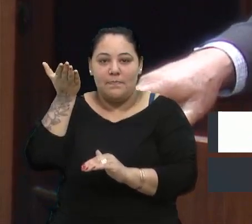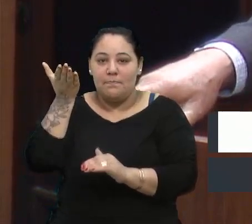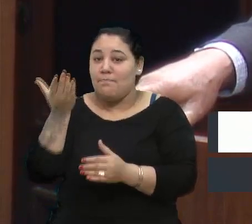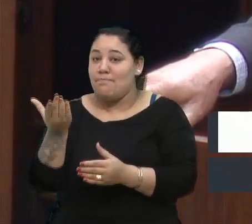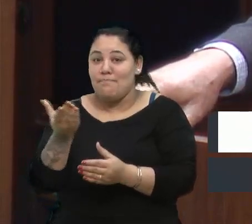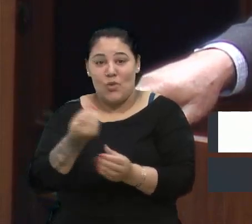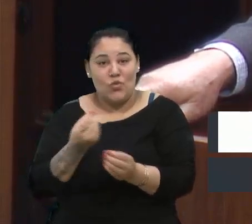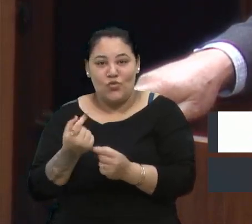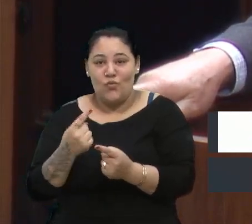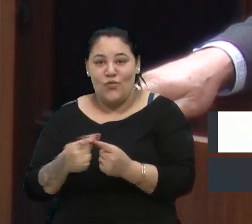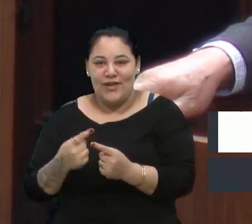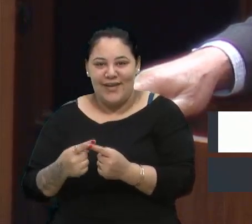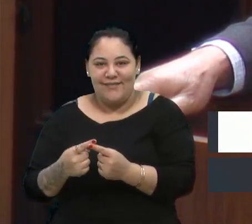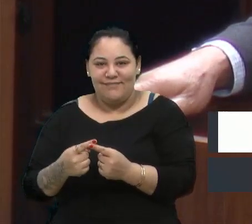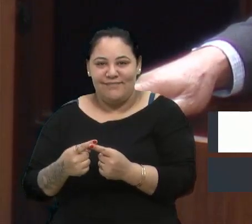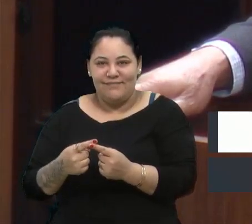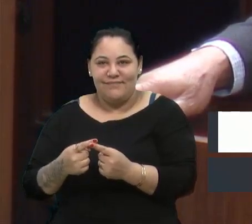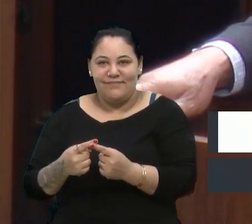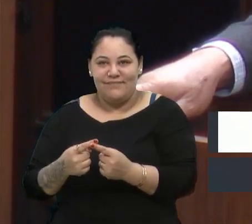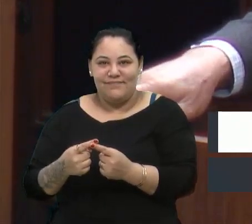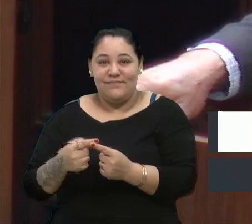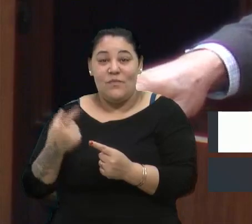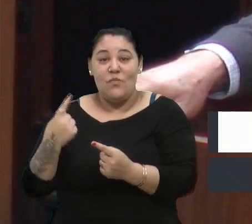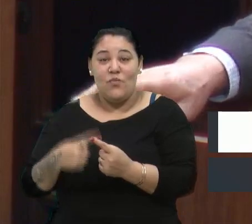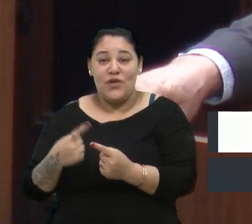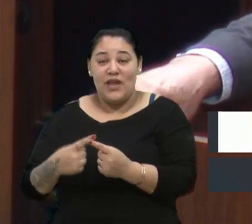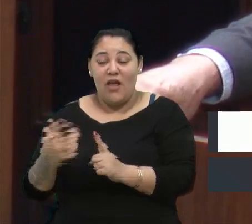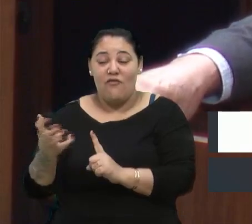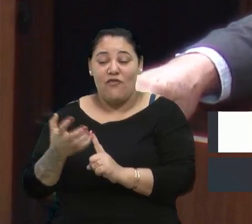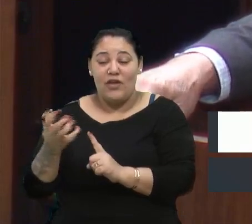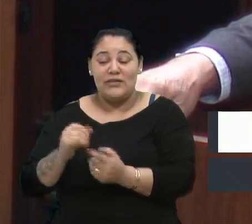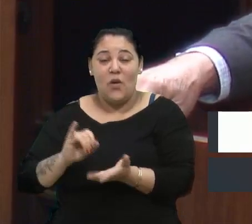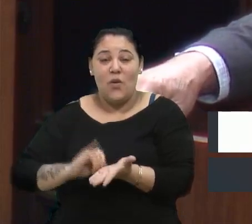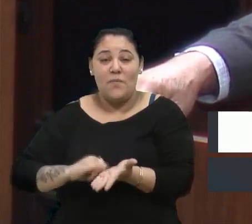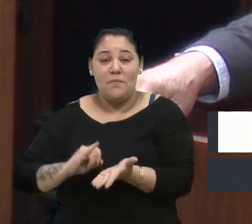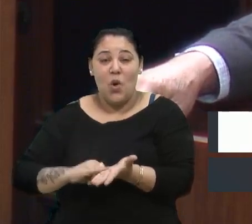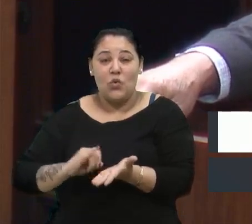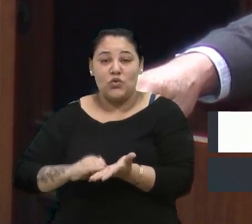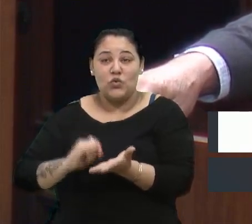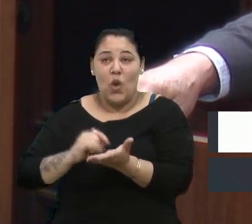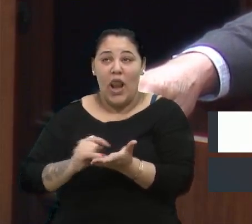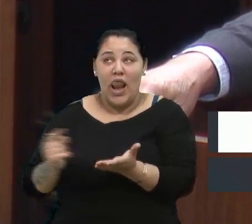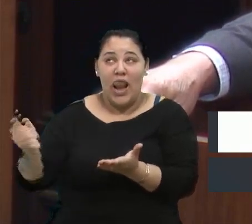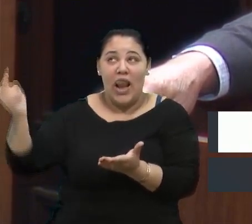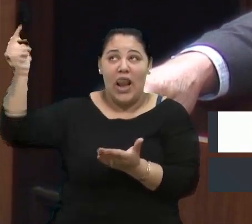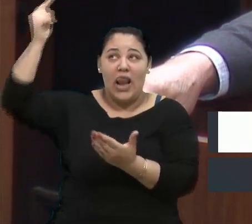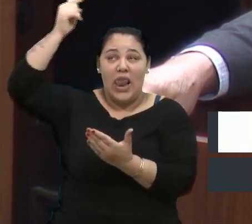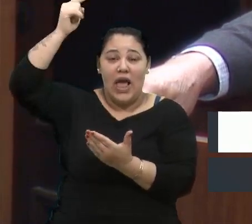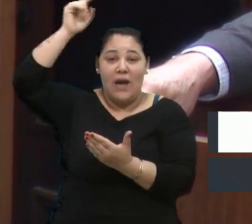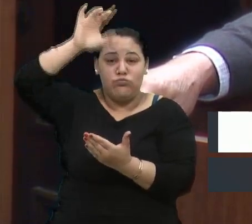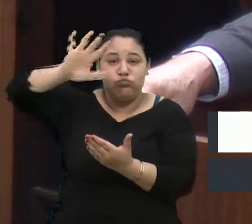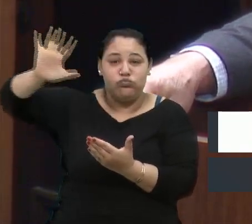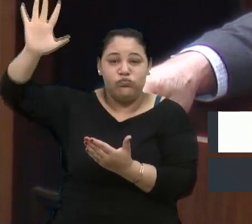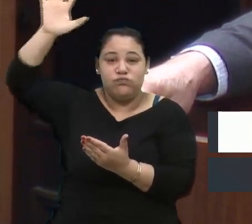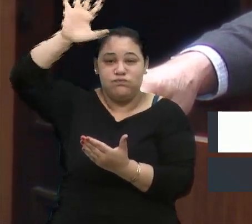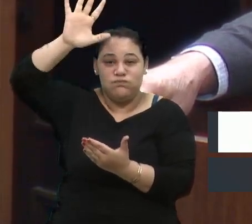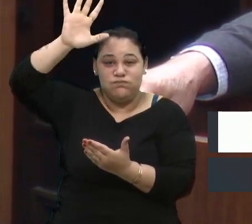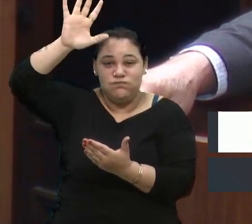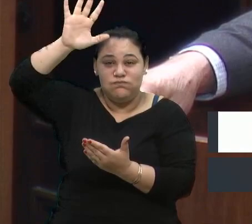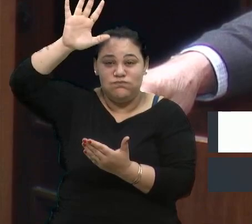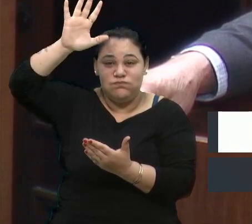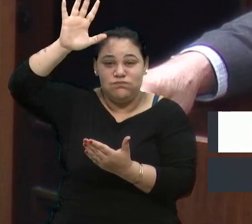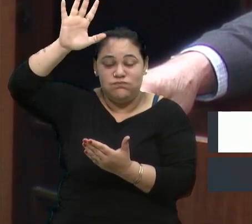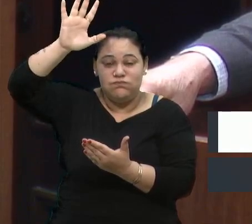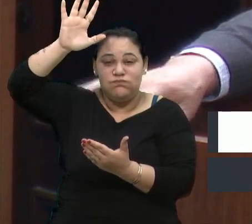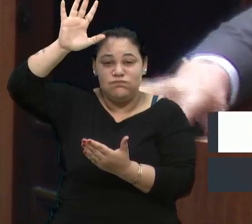esses quesitos, diesel, inflação, de cima para baixo. Então, tem consequências locais, um todo